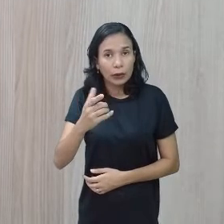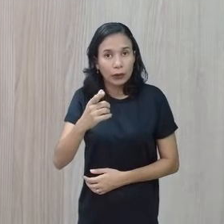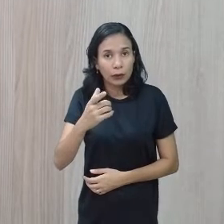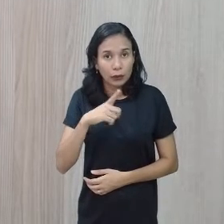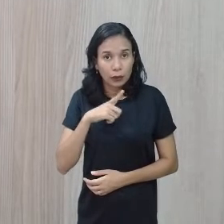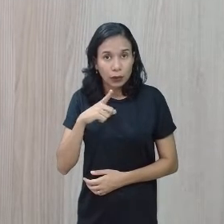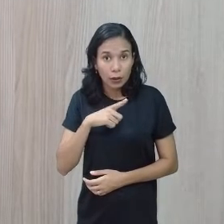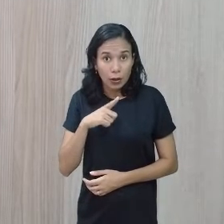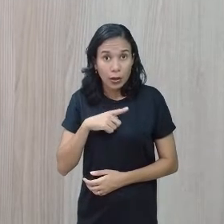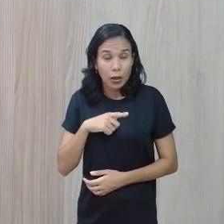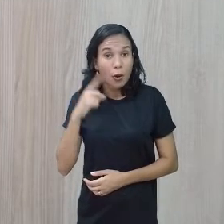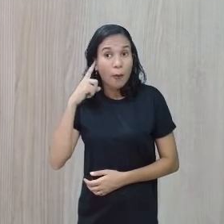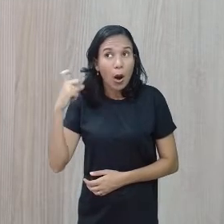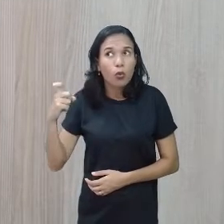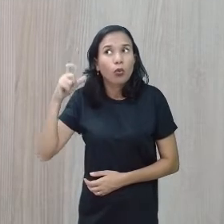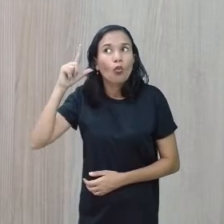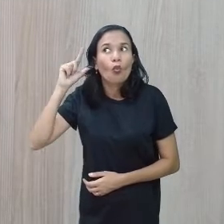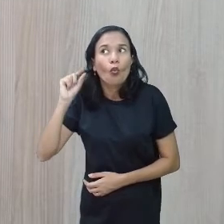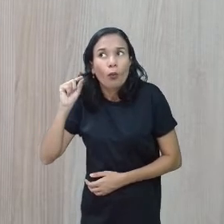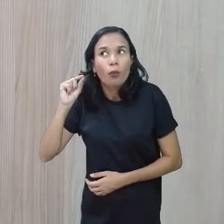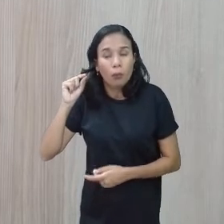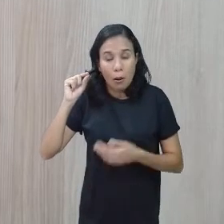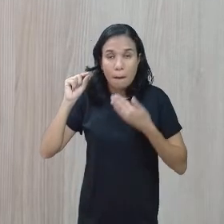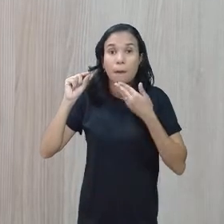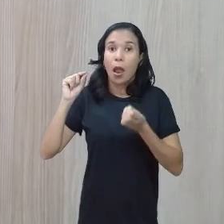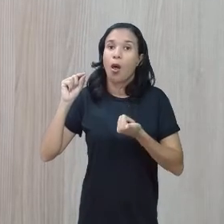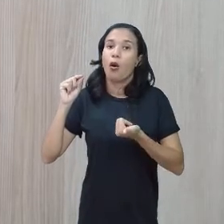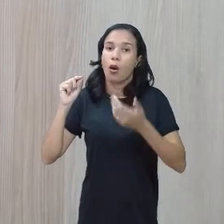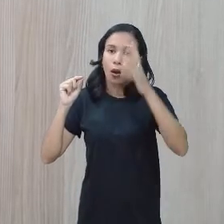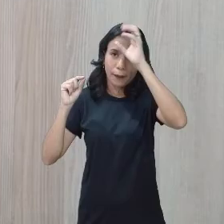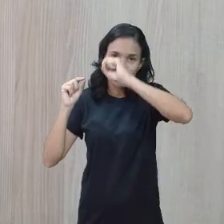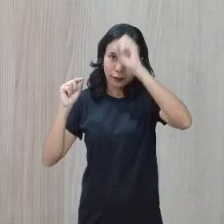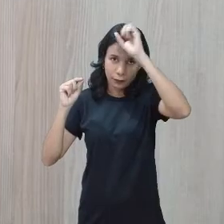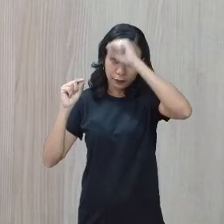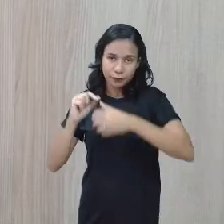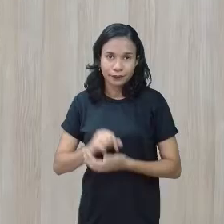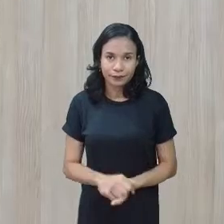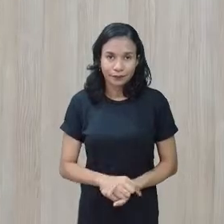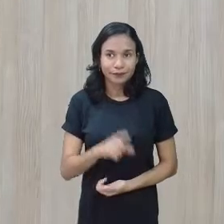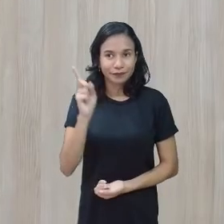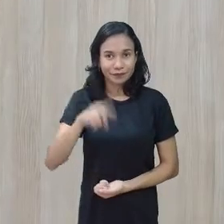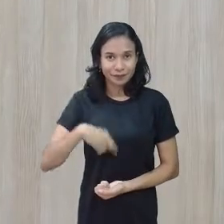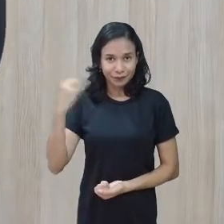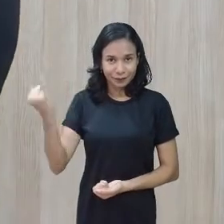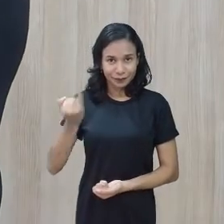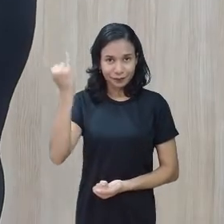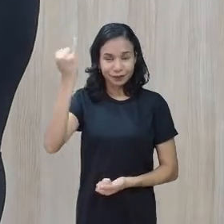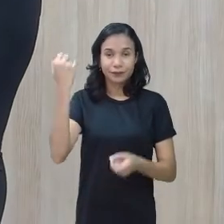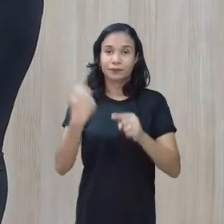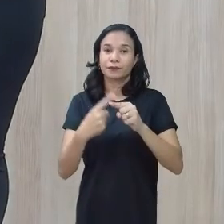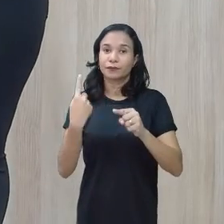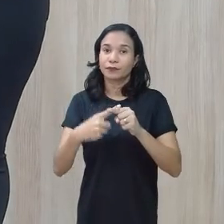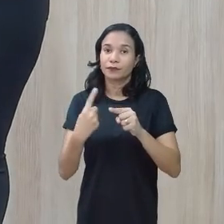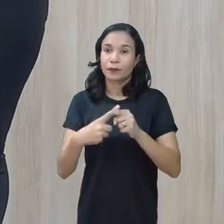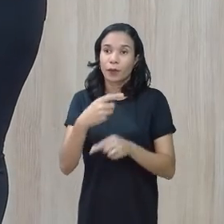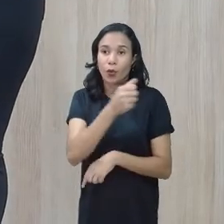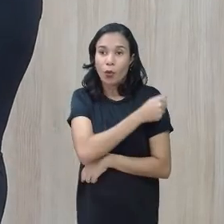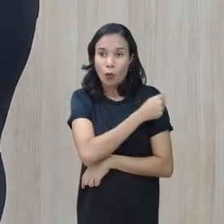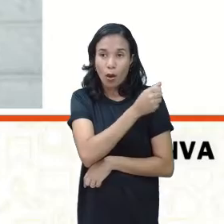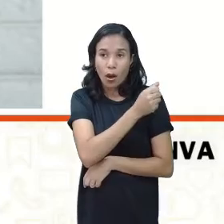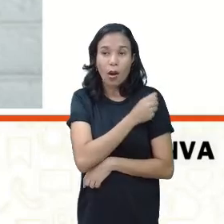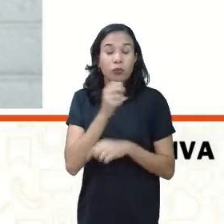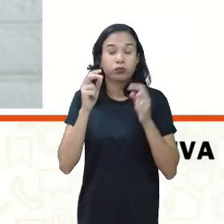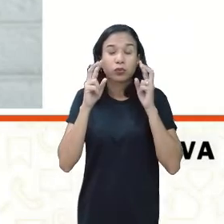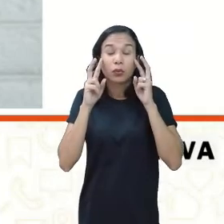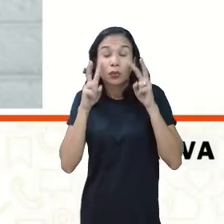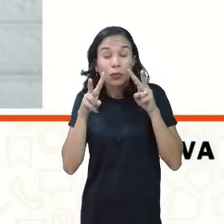ruído. Quanto menos ruído tiver na sala, vai ser mais fácil para ele poder ter atenção agora. É importantíssimo. Por quê? É importante que o estudante com baixa